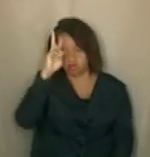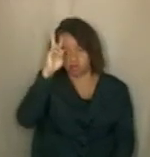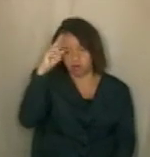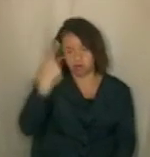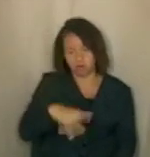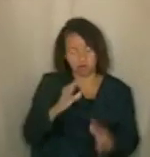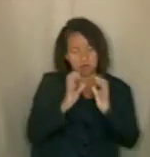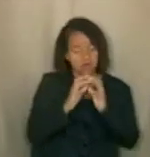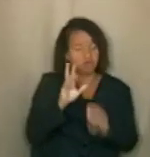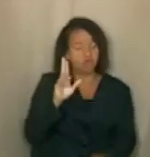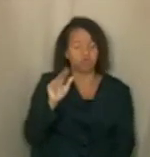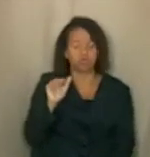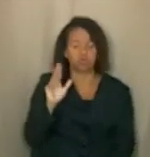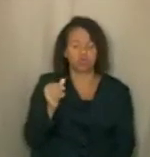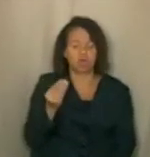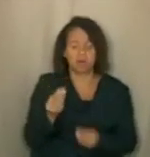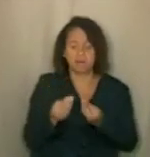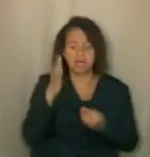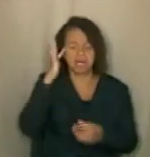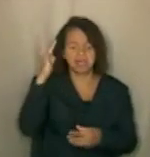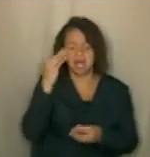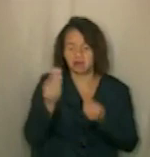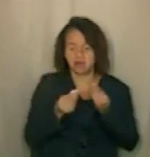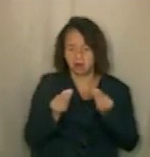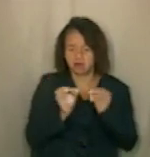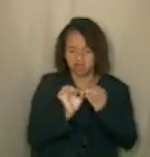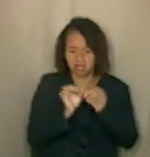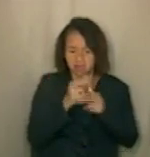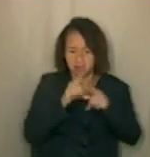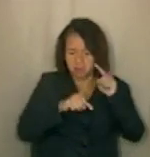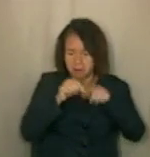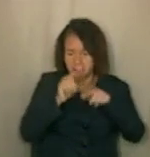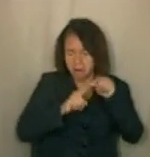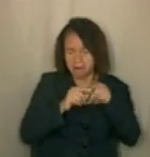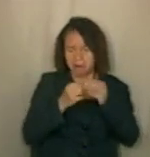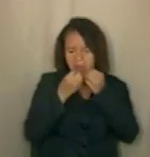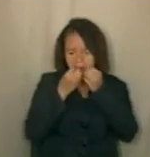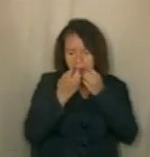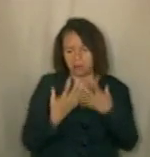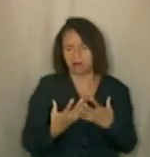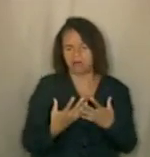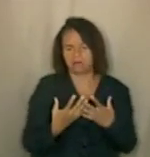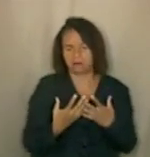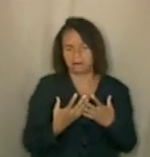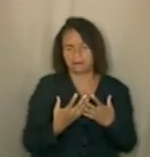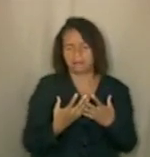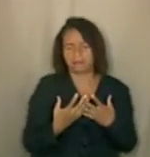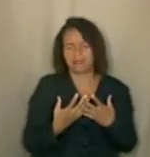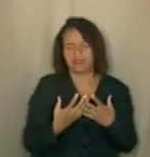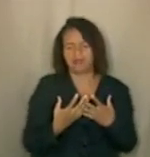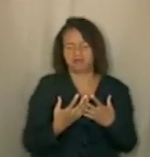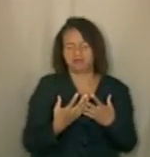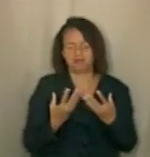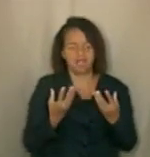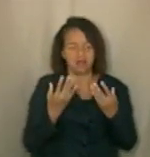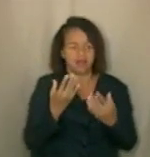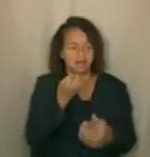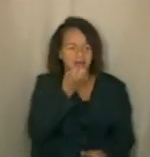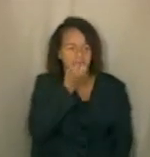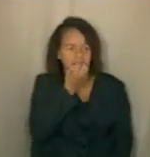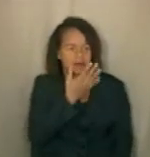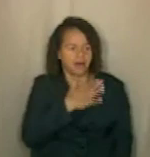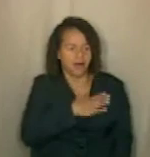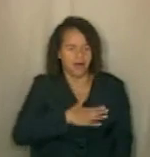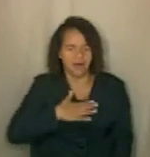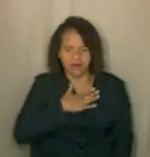Recife nunca se pensou em fazer um equipamento tão bom que iria agradar